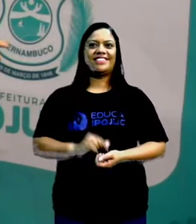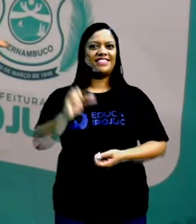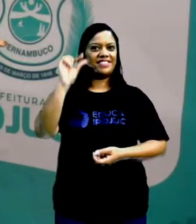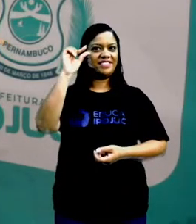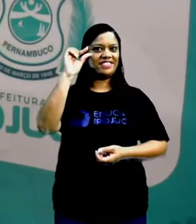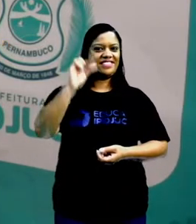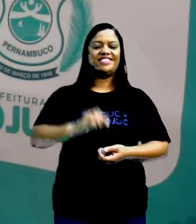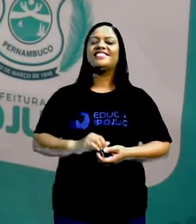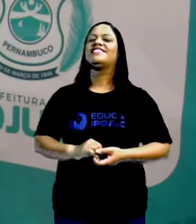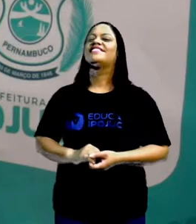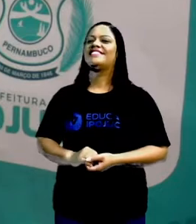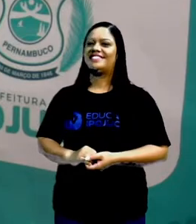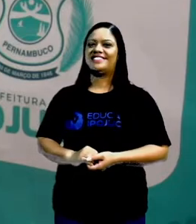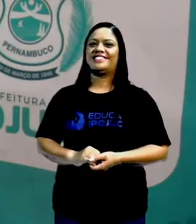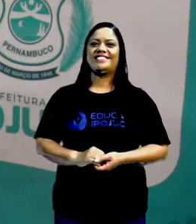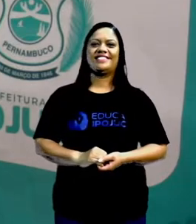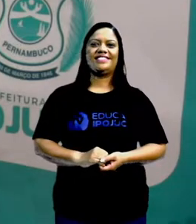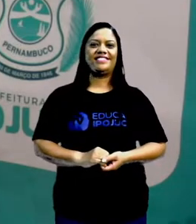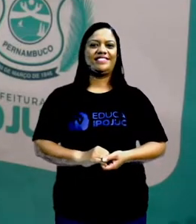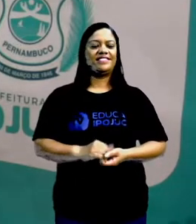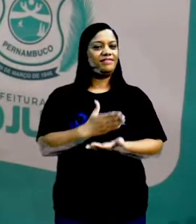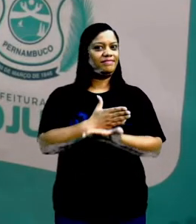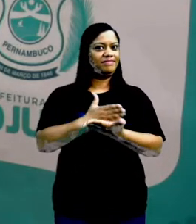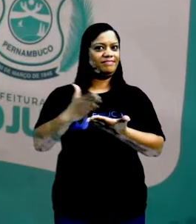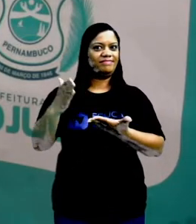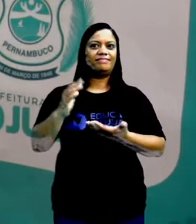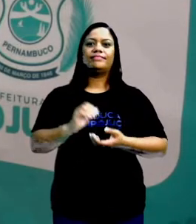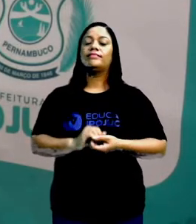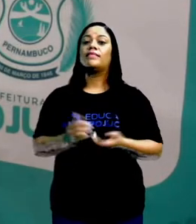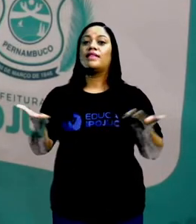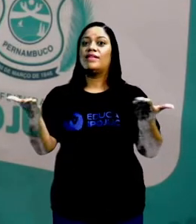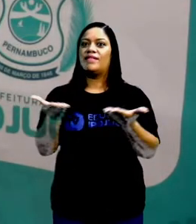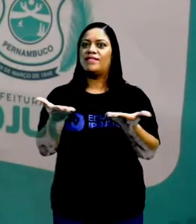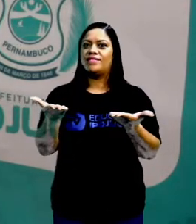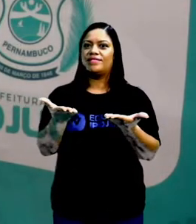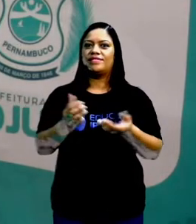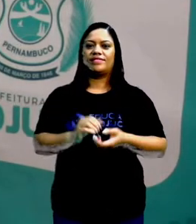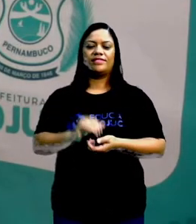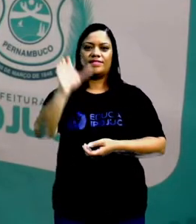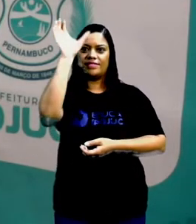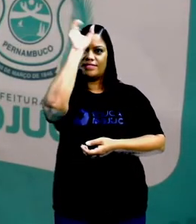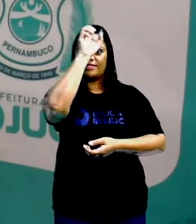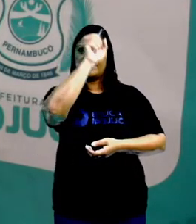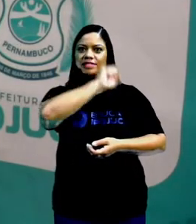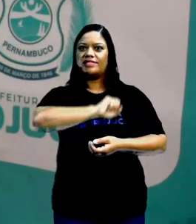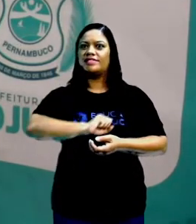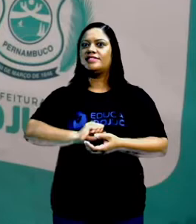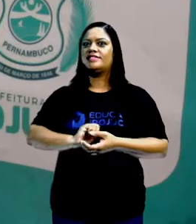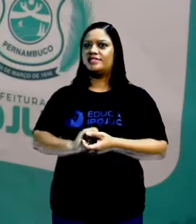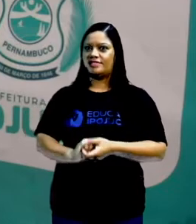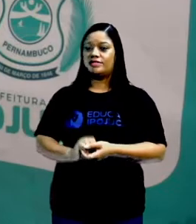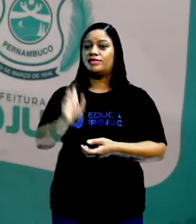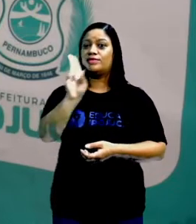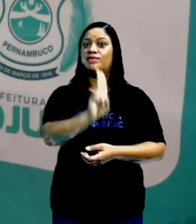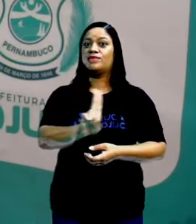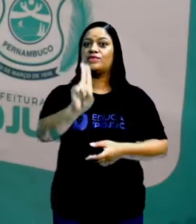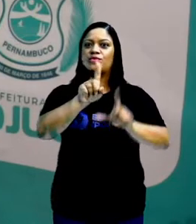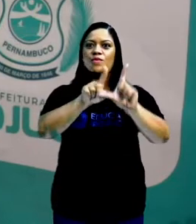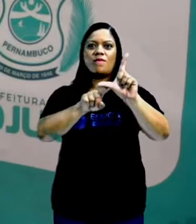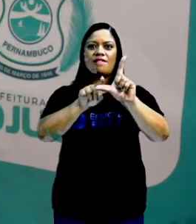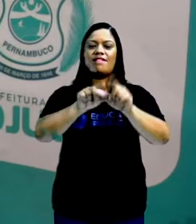baixinho. Tá certo? Então, estão preparados. Hoje vamos aprender como é que nós empregamos a letra